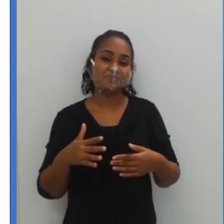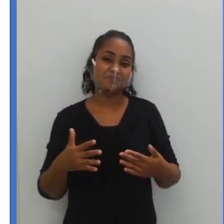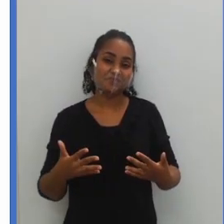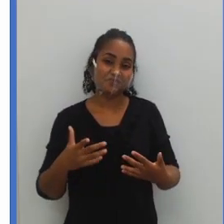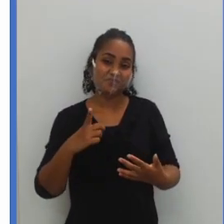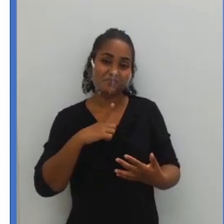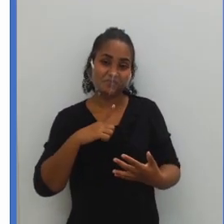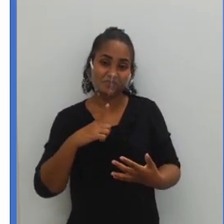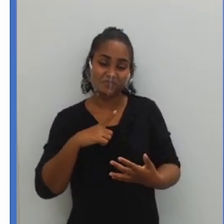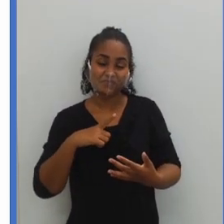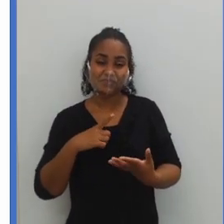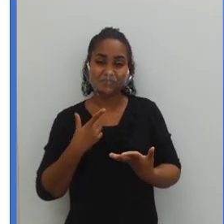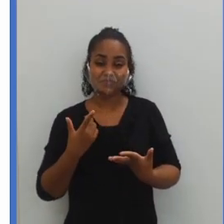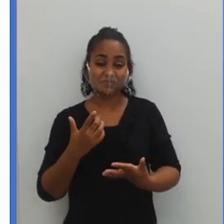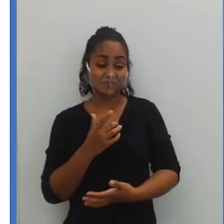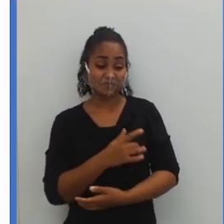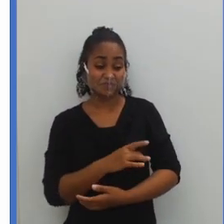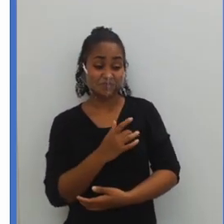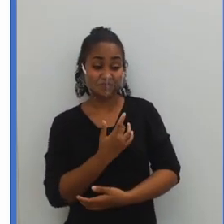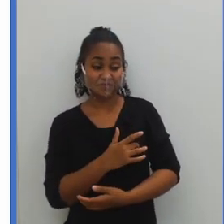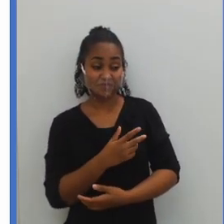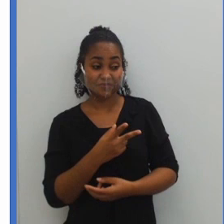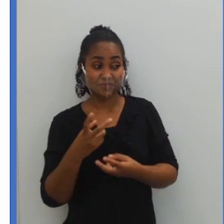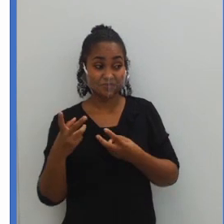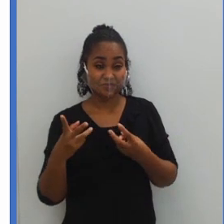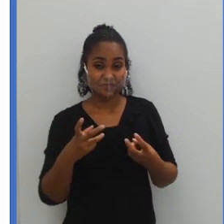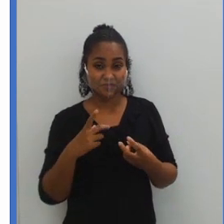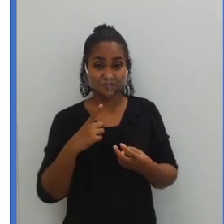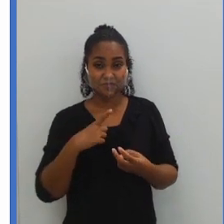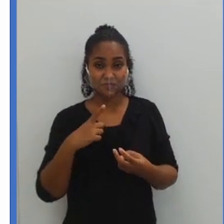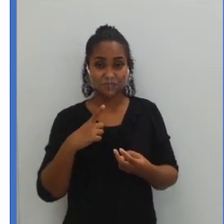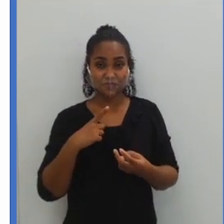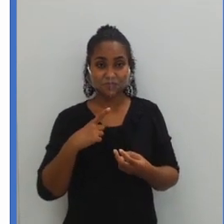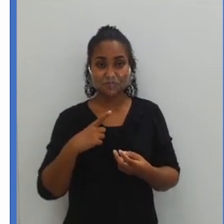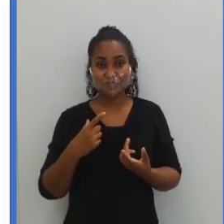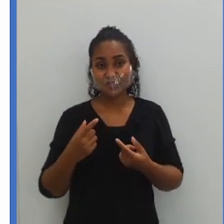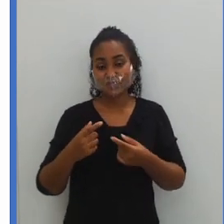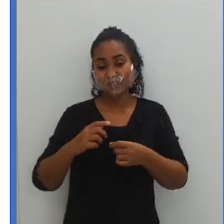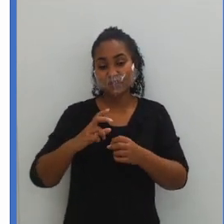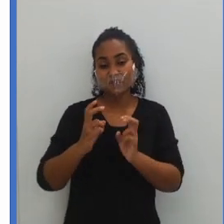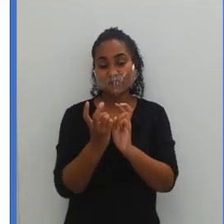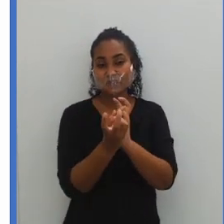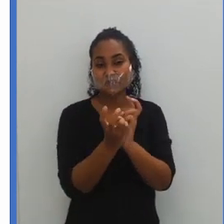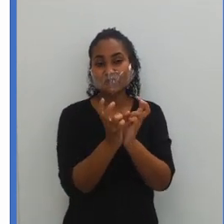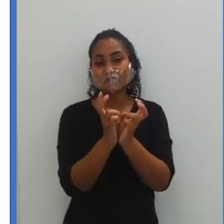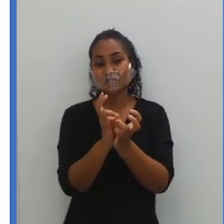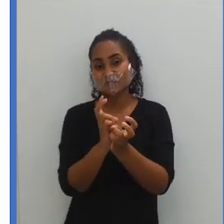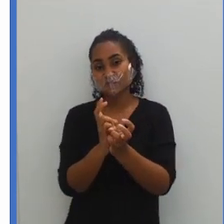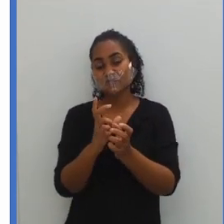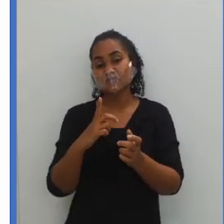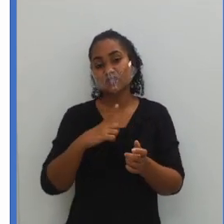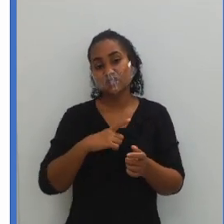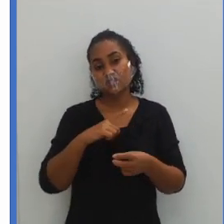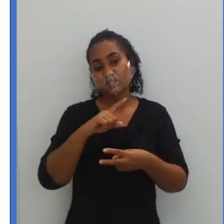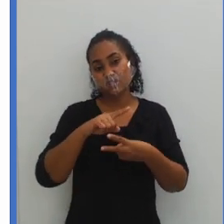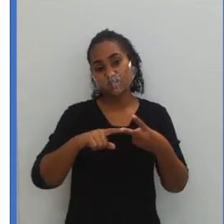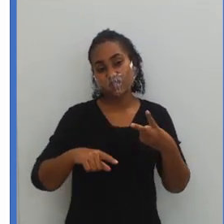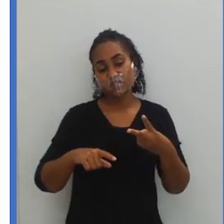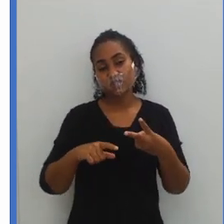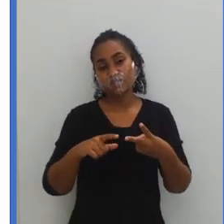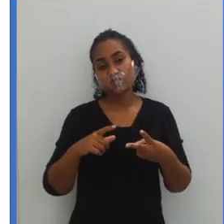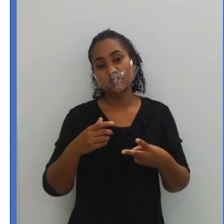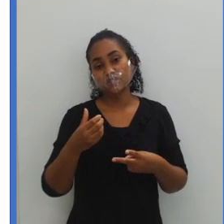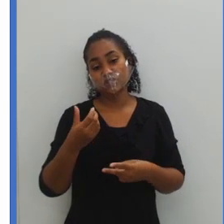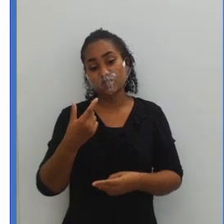E aí existia a pena. A pessoa que fosse pega praticando a capoeira, ela seria apenada de 2